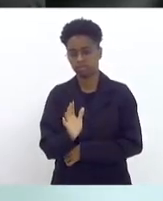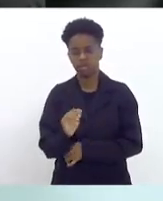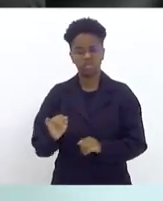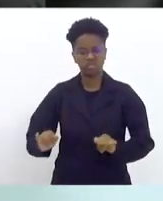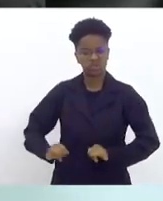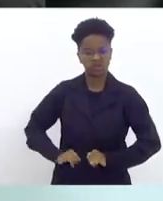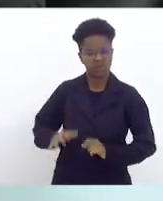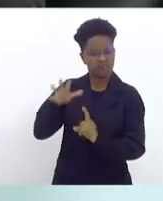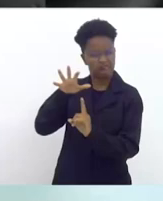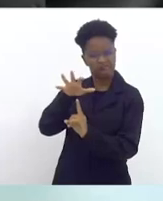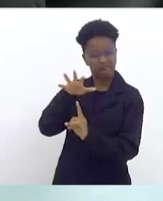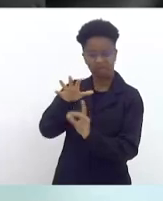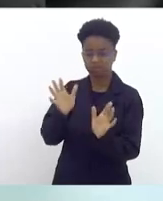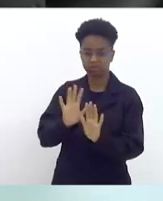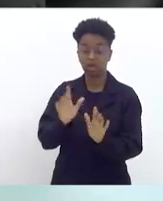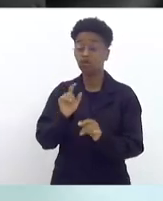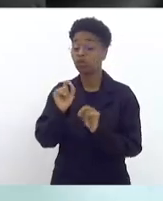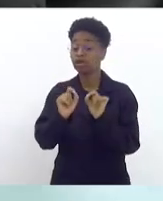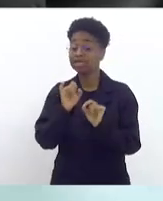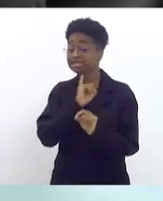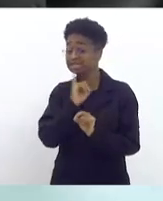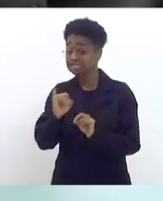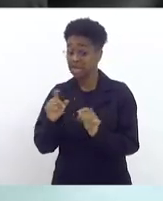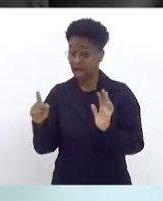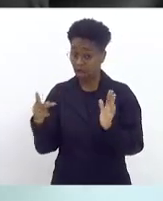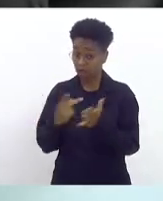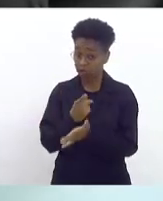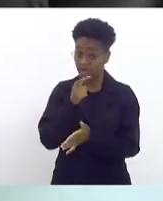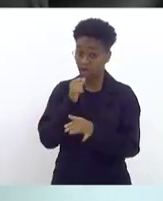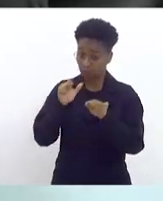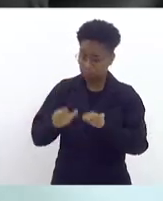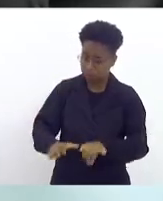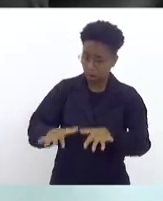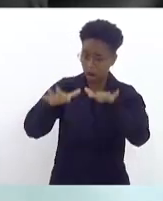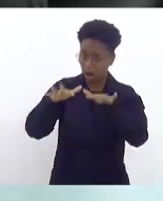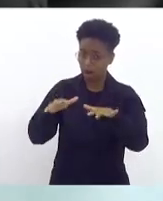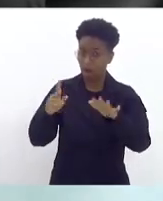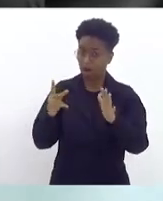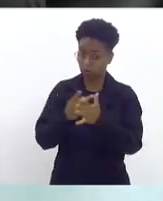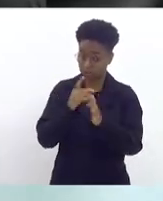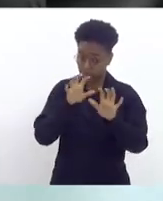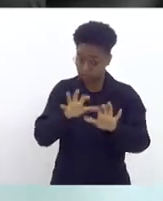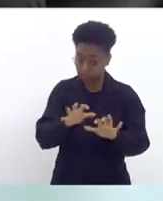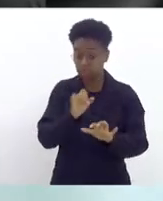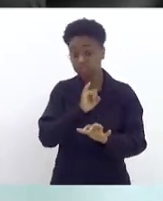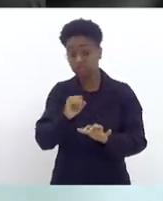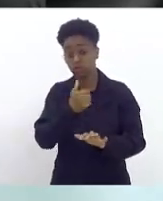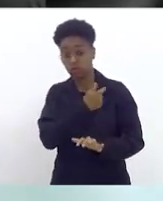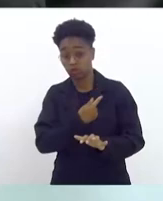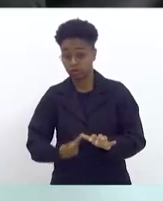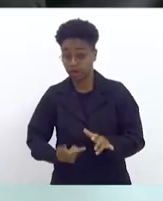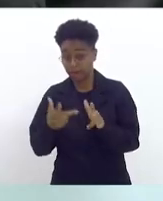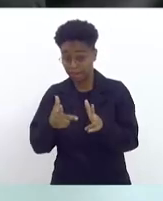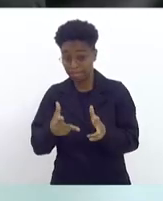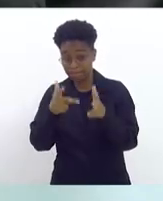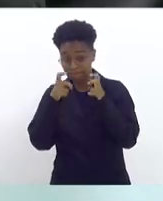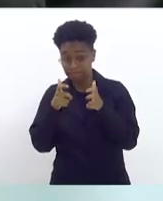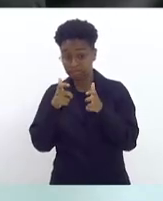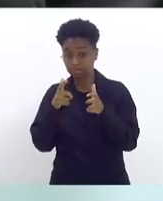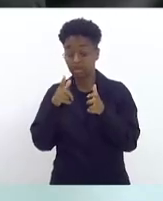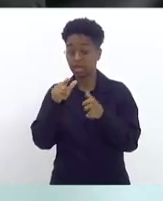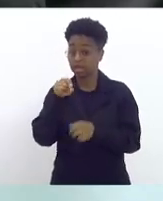sofrer pressão de estudante essa em Caso haja uma enchente e haja uma situação desse tipo se o governo avaliar que esse é um recurso